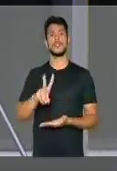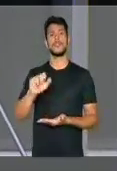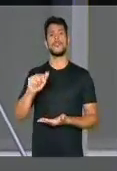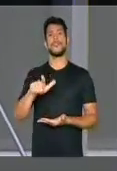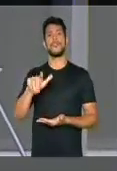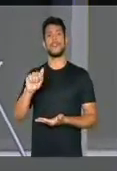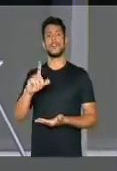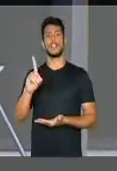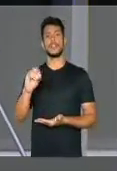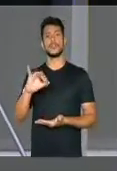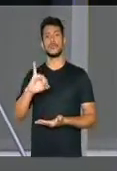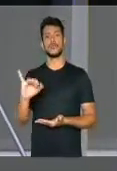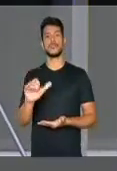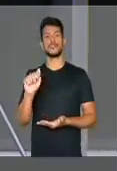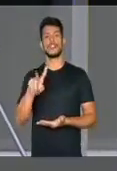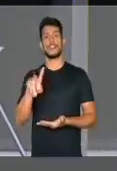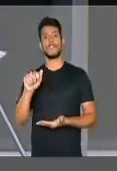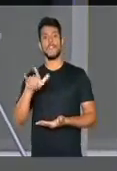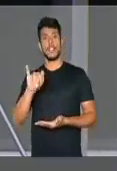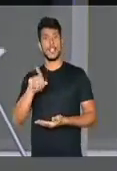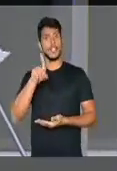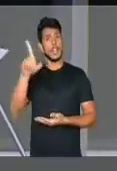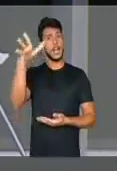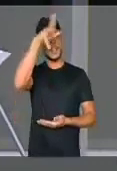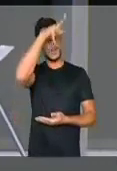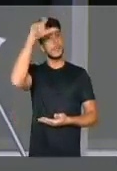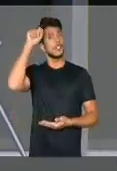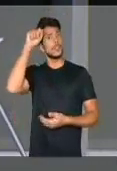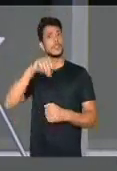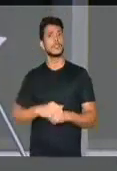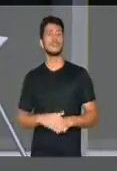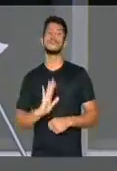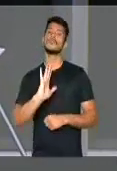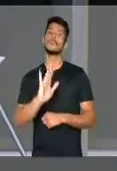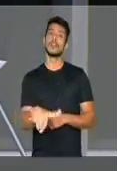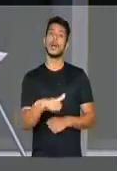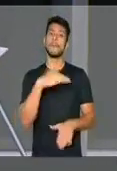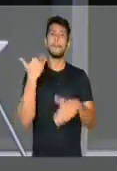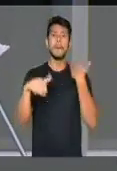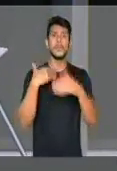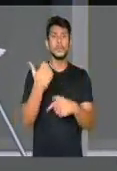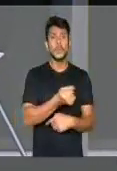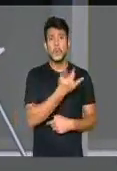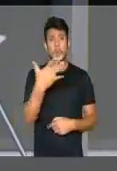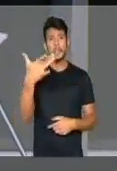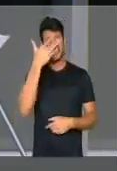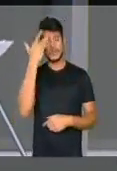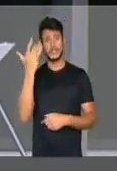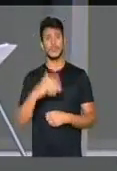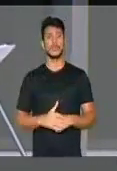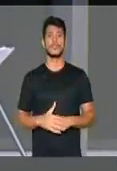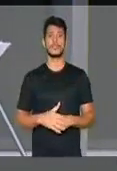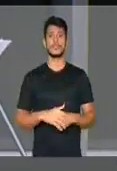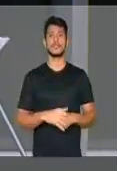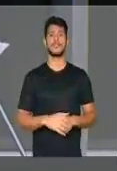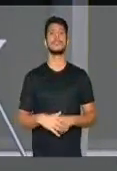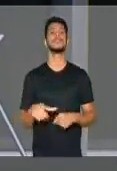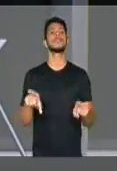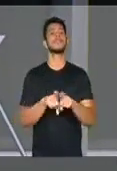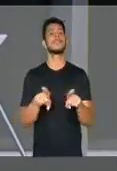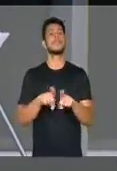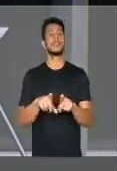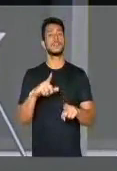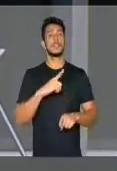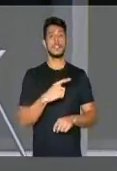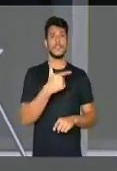Javari, extremo oeste do Amazonas. Mais de 20 mortos. Tragédia maior que o assassinato de